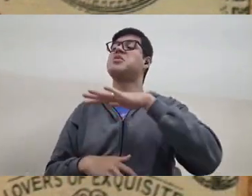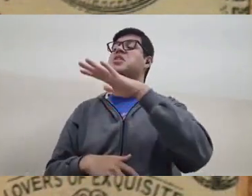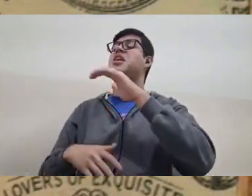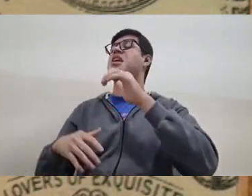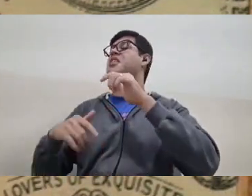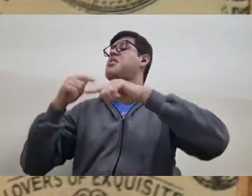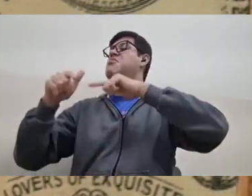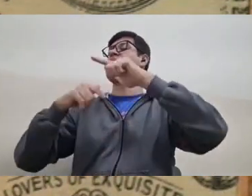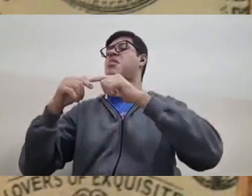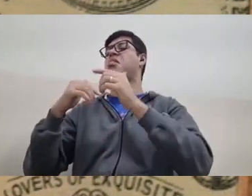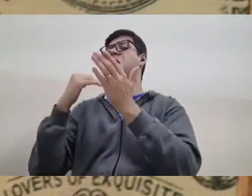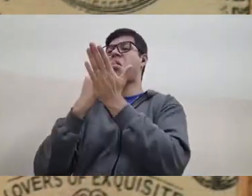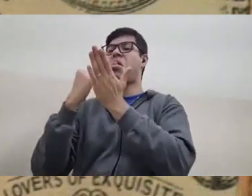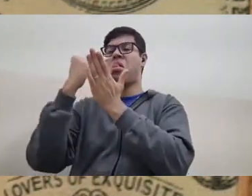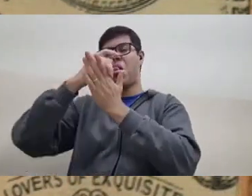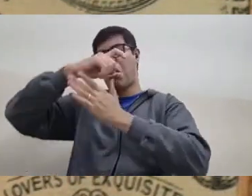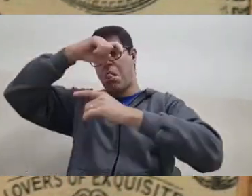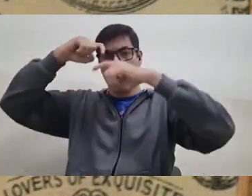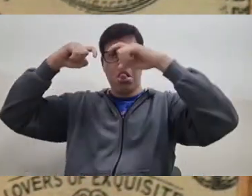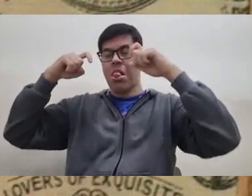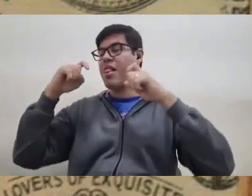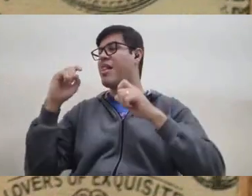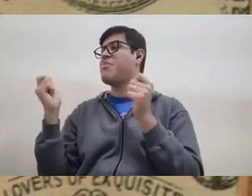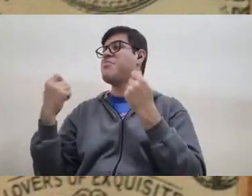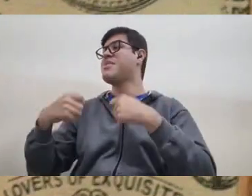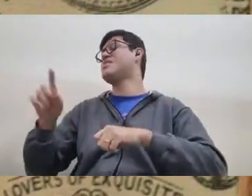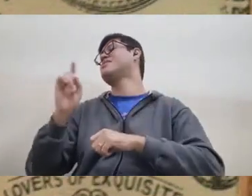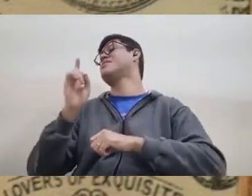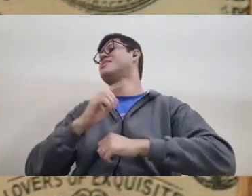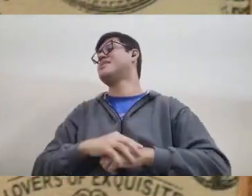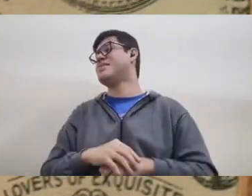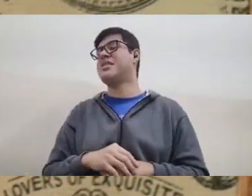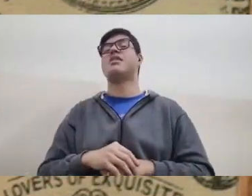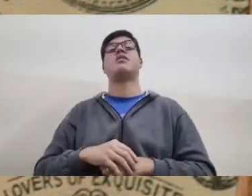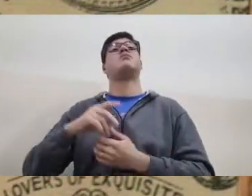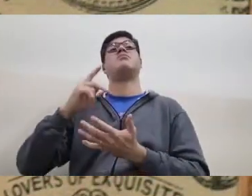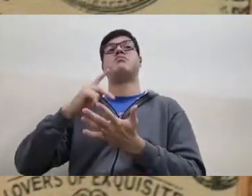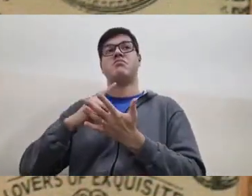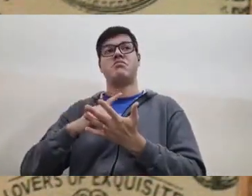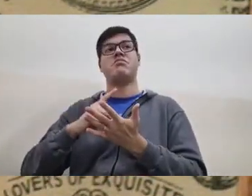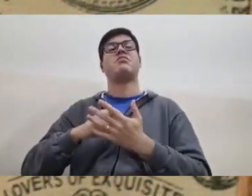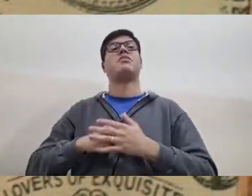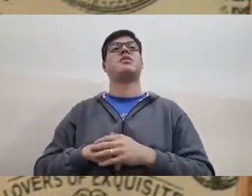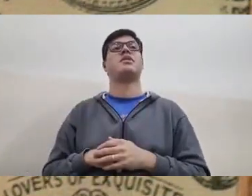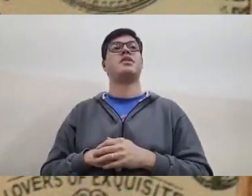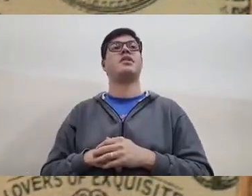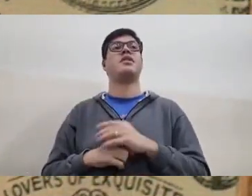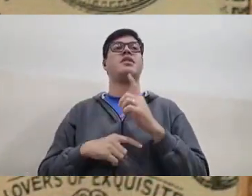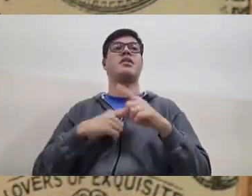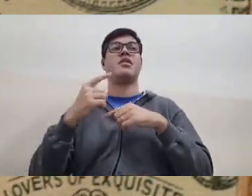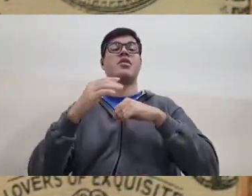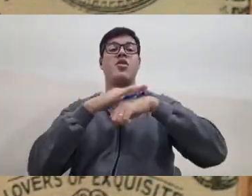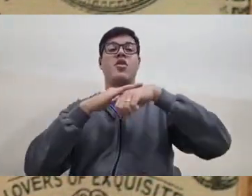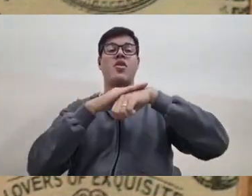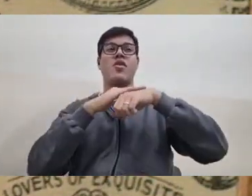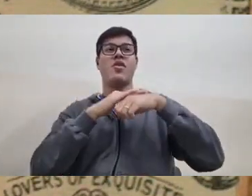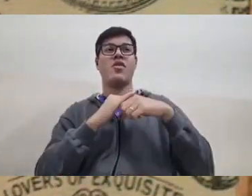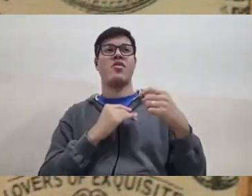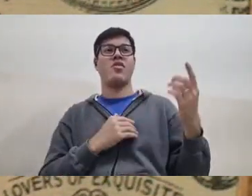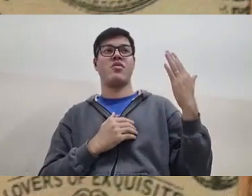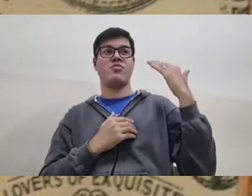me matar mas não quero mais aí tava passeando não deu tempo de chegar de notícia